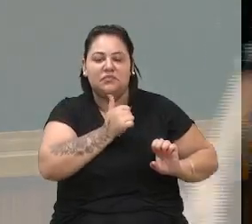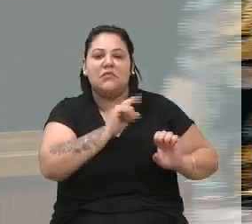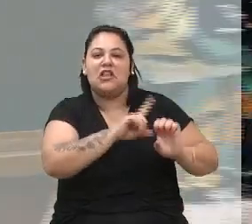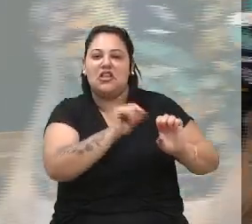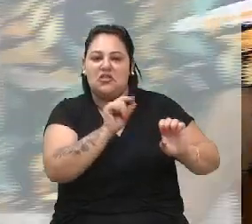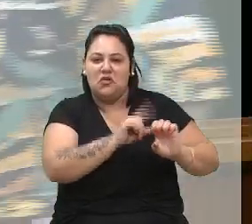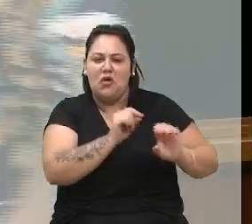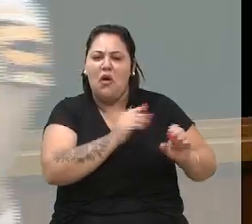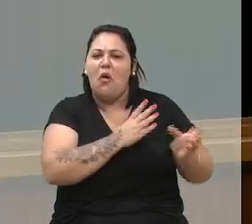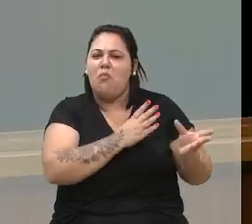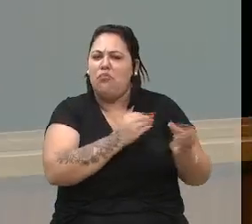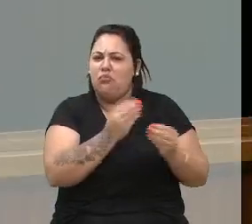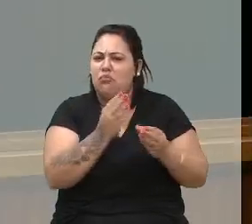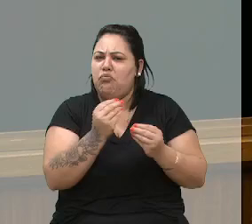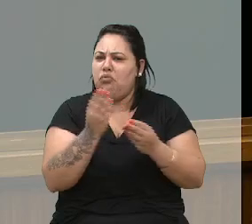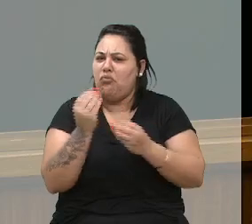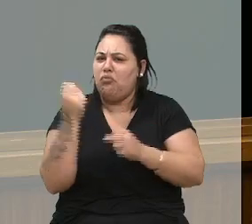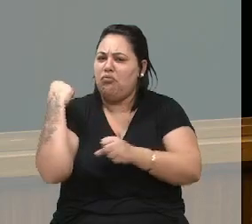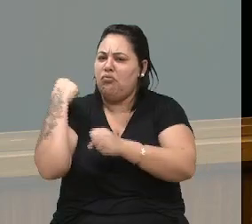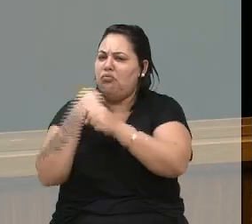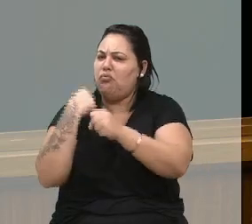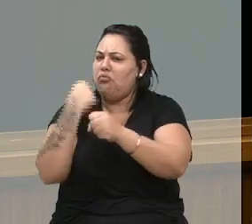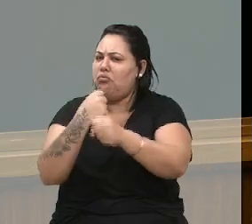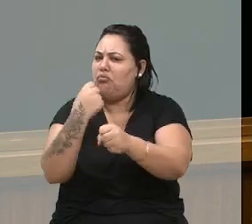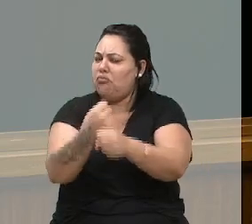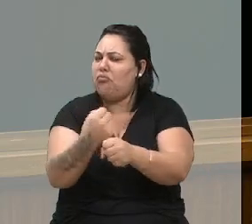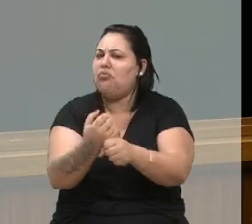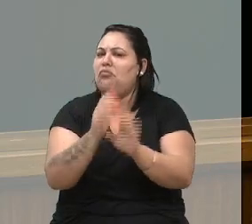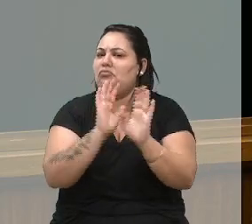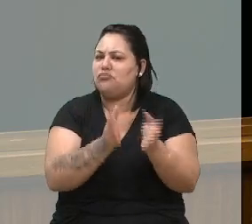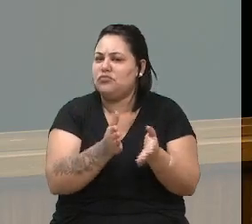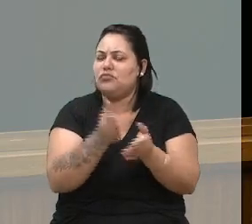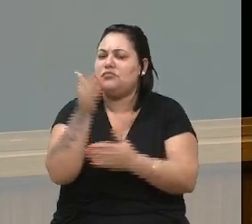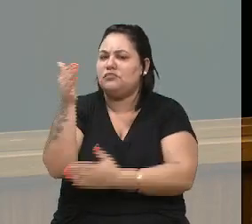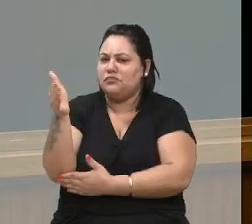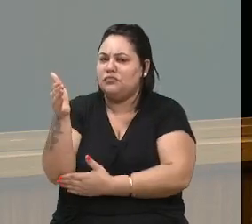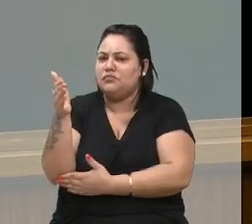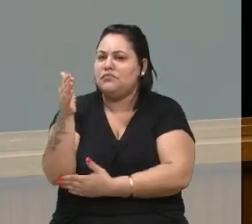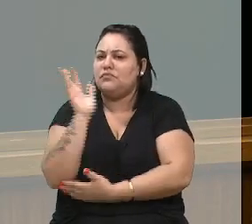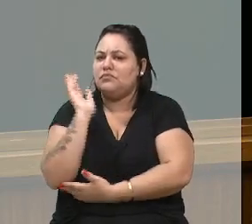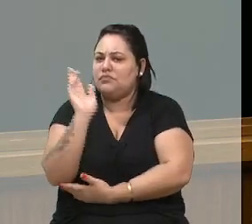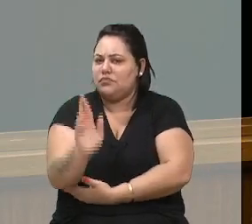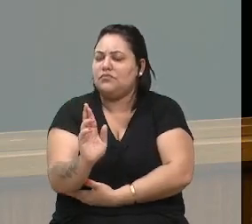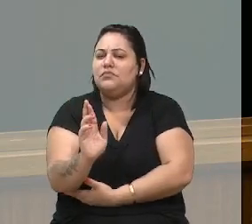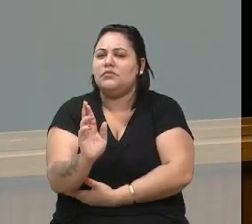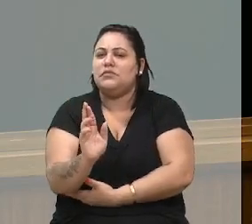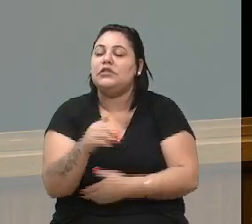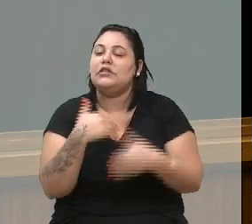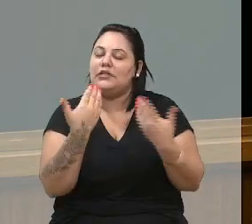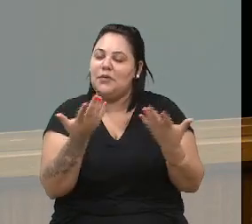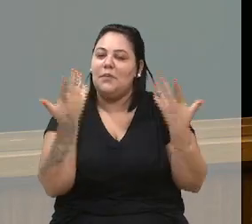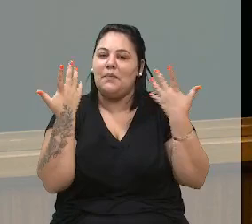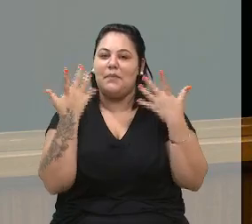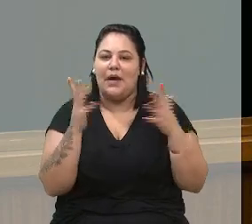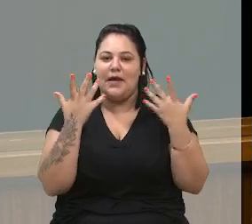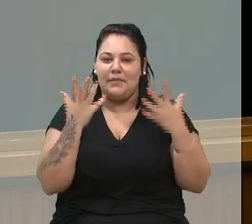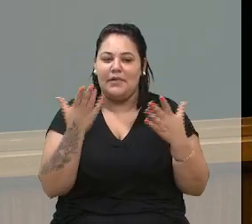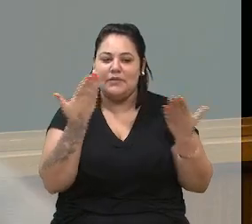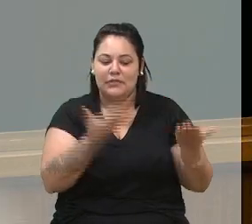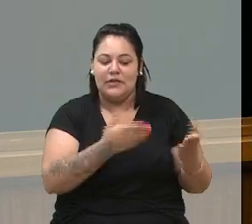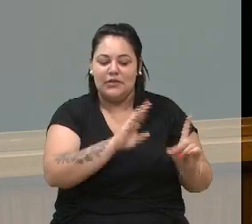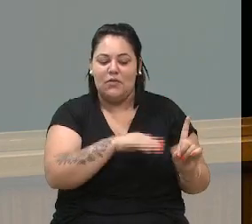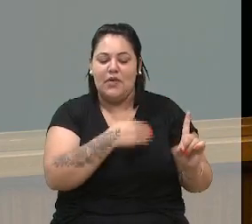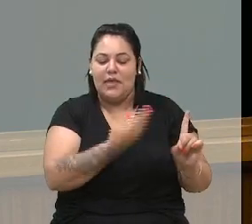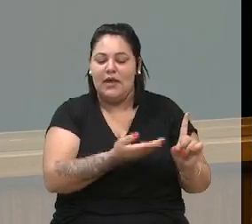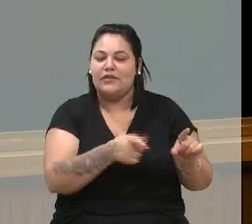há muitos anos aí na frente da rede hoteleira. Então, parabéns por esta